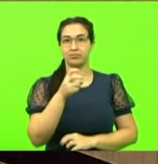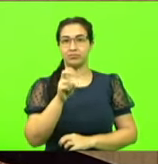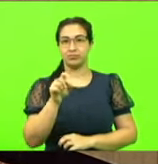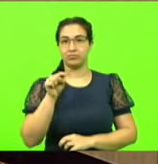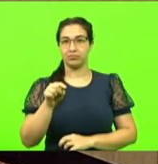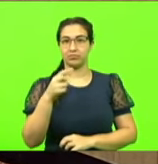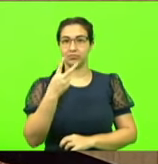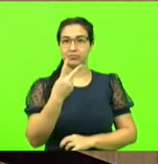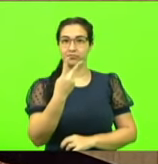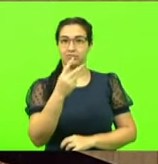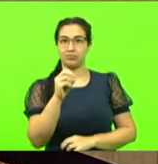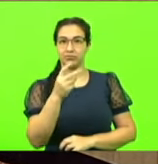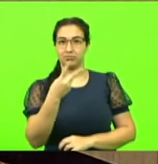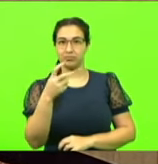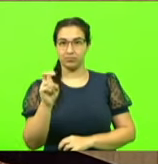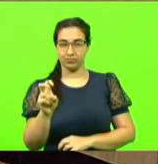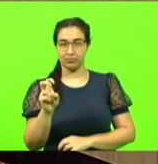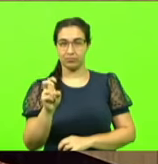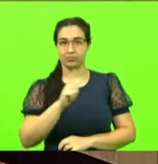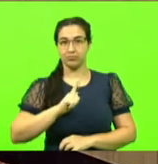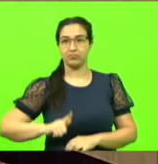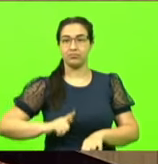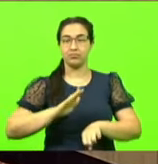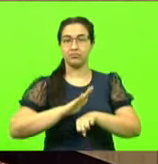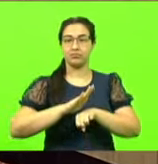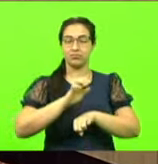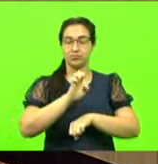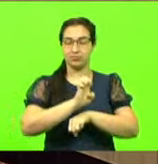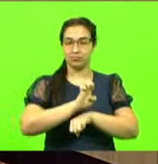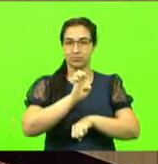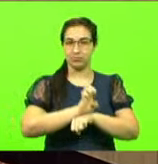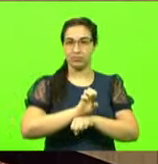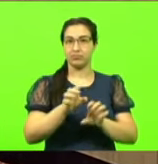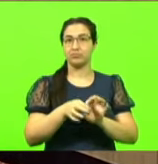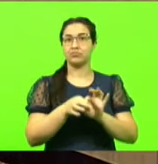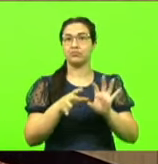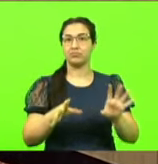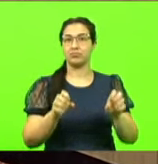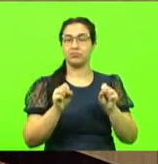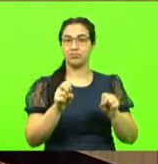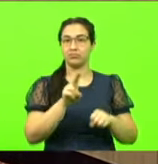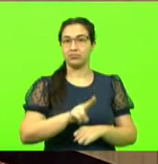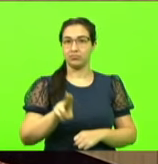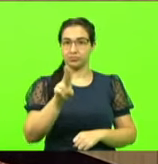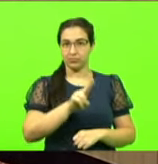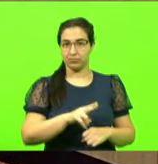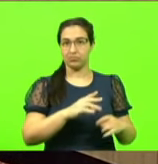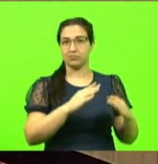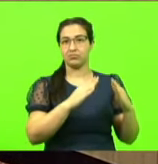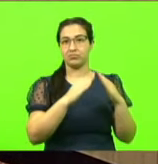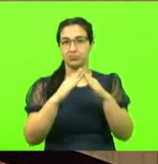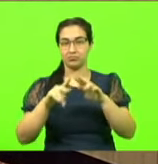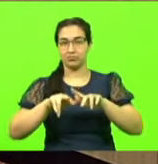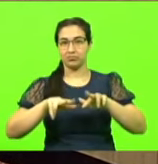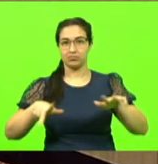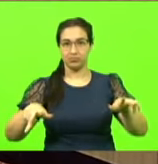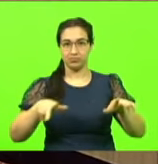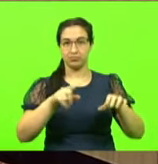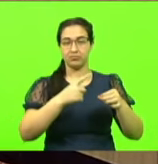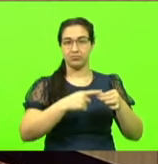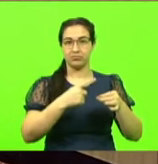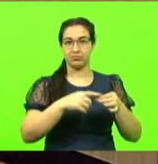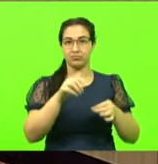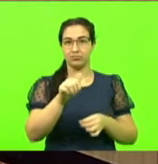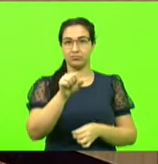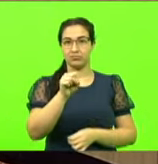265.2/2021, autor Governo do Estado. Autoriza a cessão de uso de imóvel no município de Ascurra, com pareceres favoráveis das comissões de Constituição e